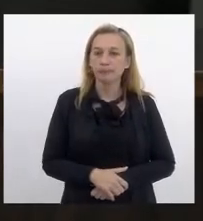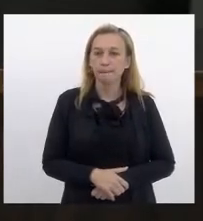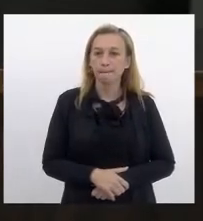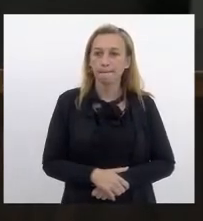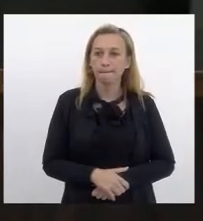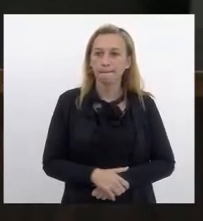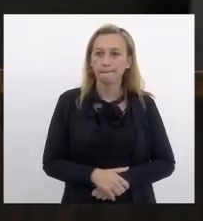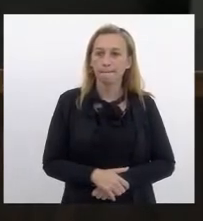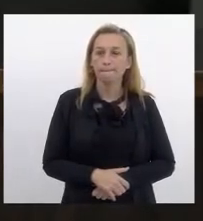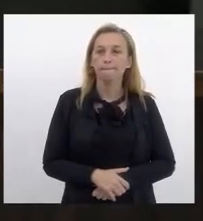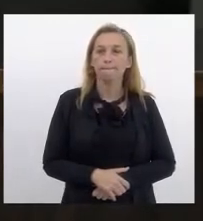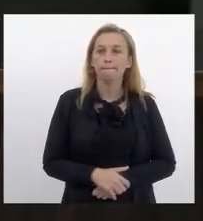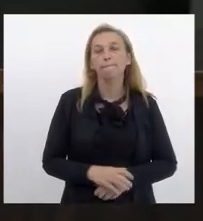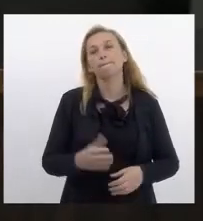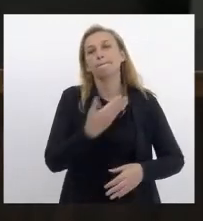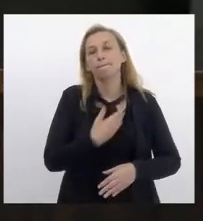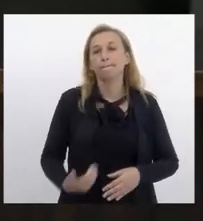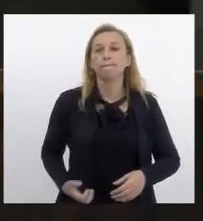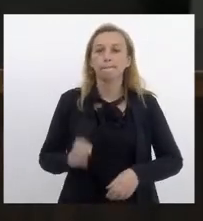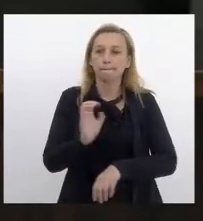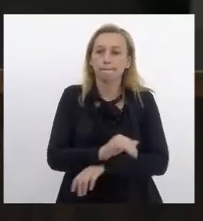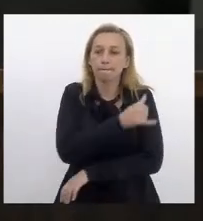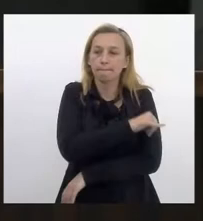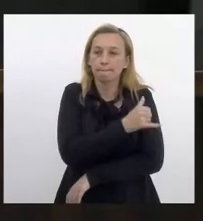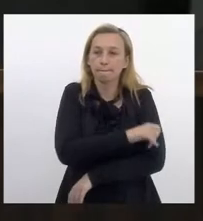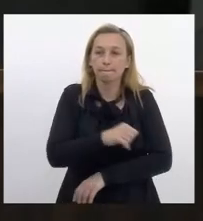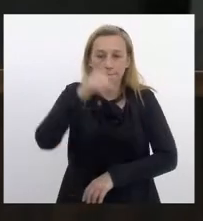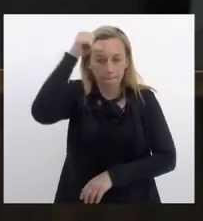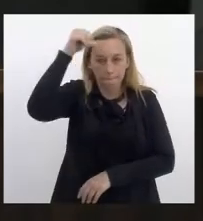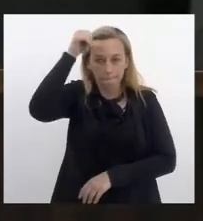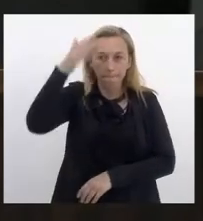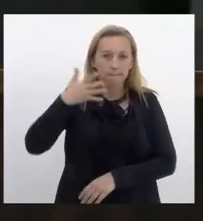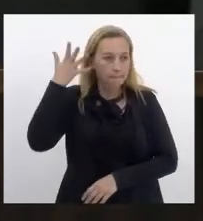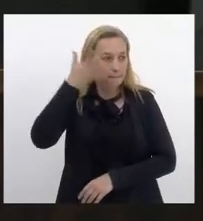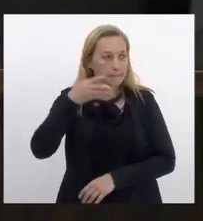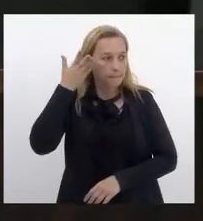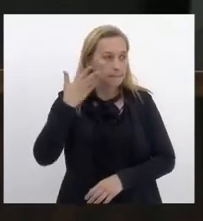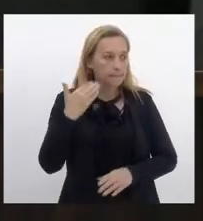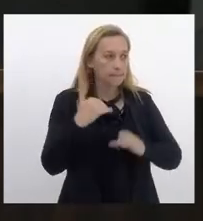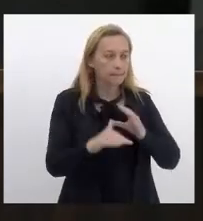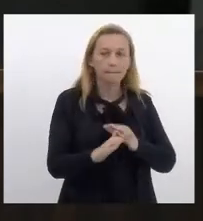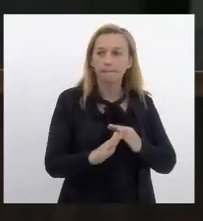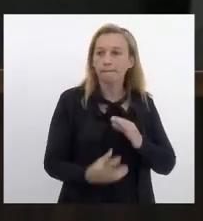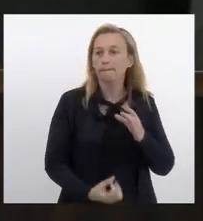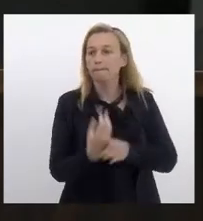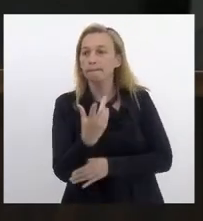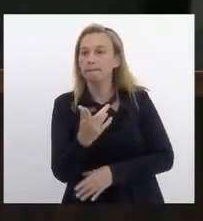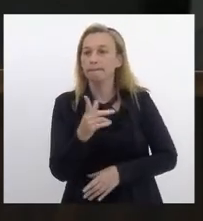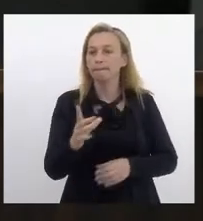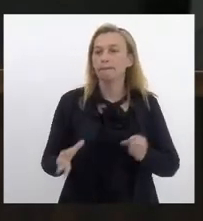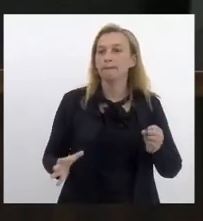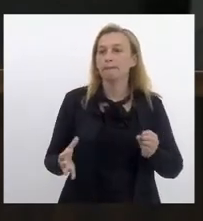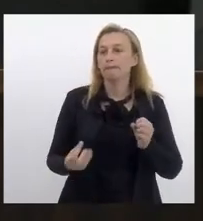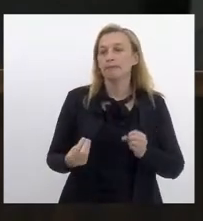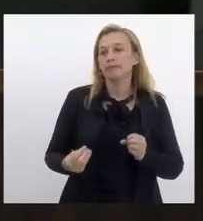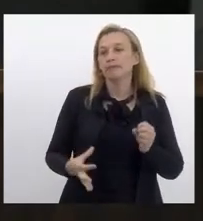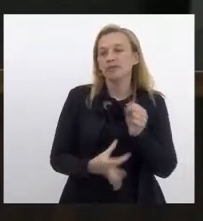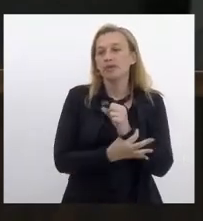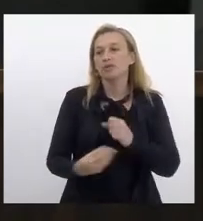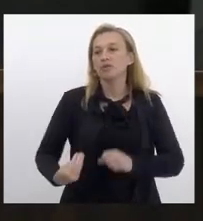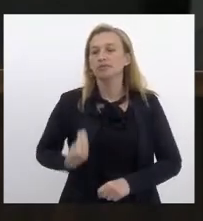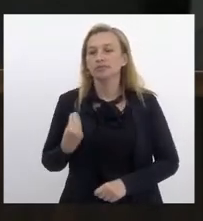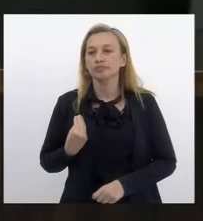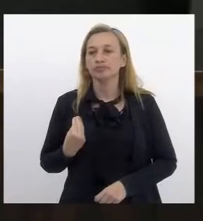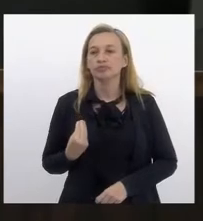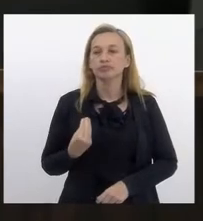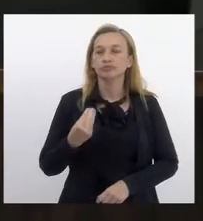Solicita ao excelentíssimo senhor governador do Estado do Rio de Janeiro, doutor Cláudio Castro, envio de mensagem dispondo sobre a implantação do programa Segurança Presente para atender o bairro